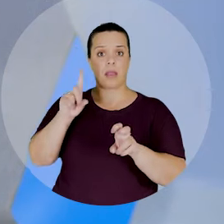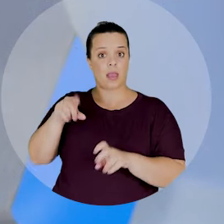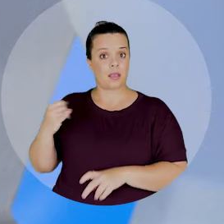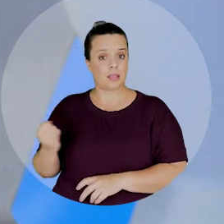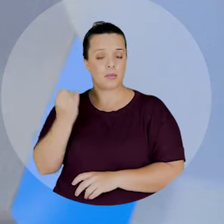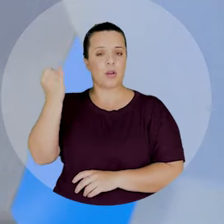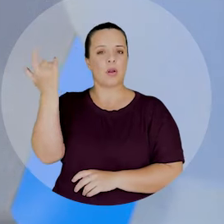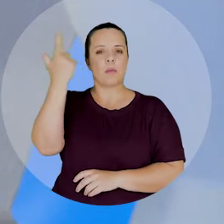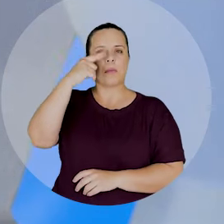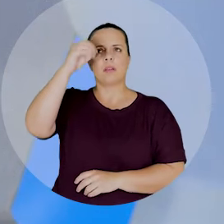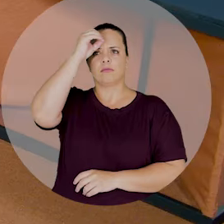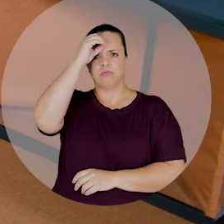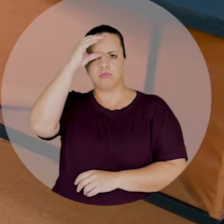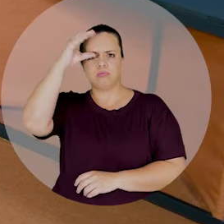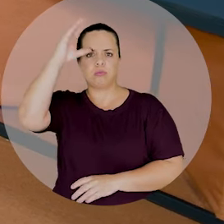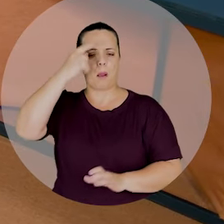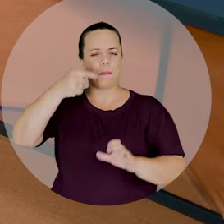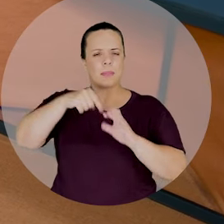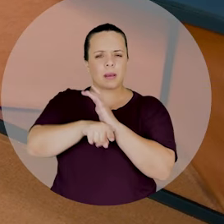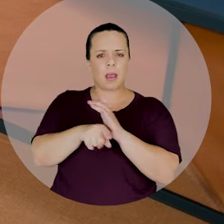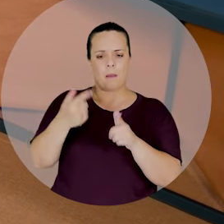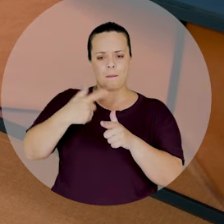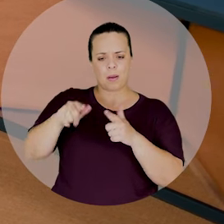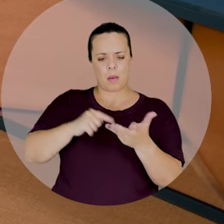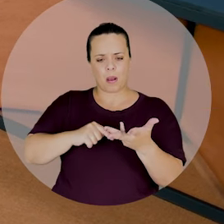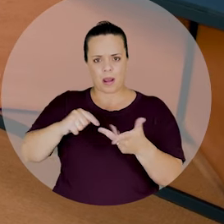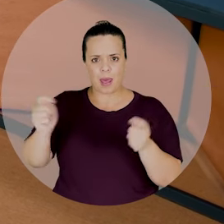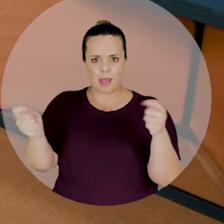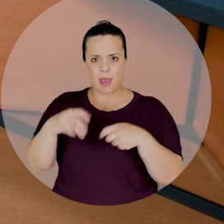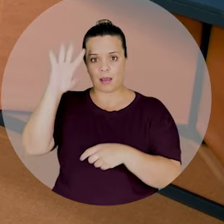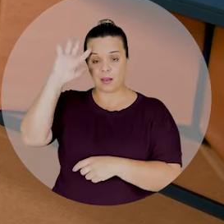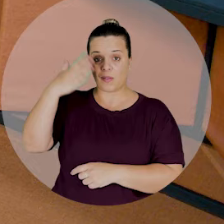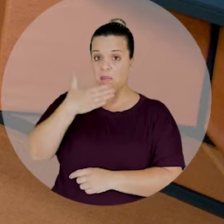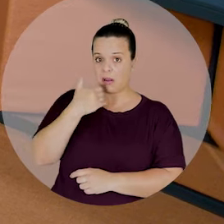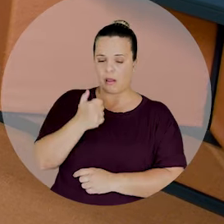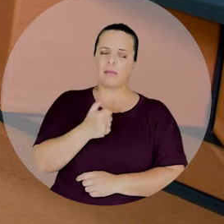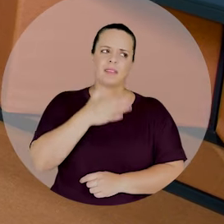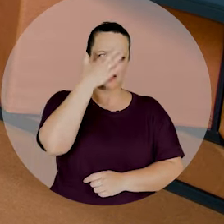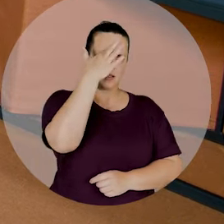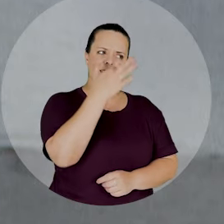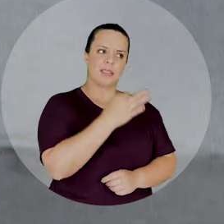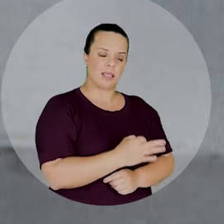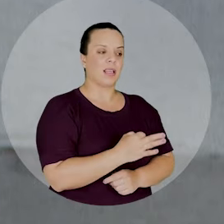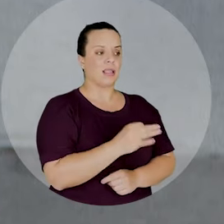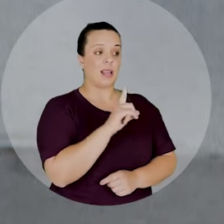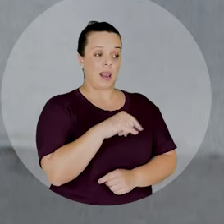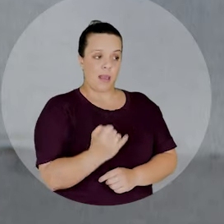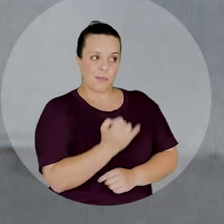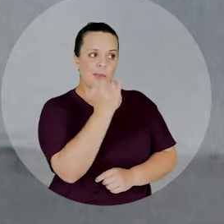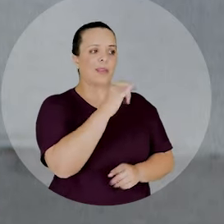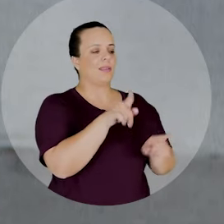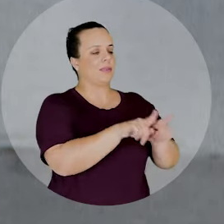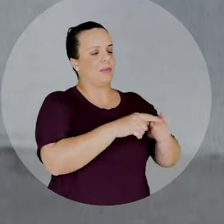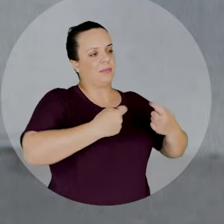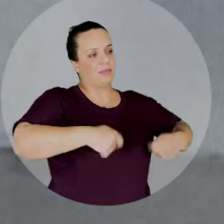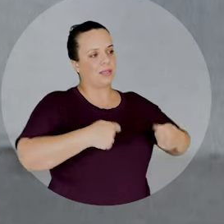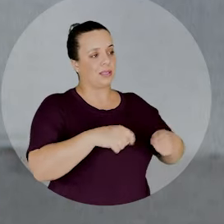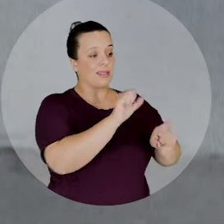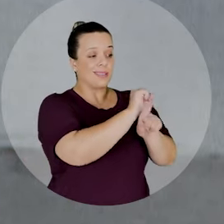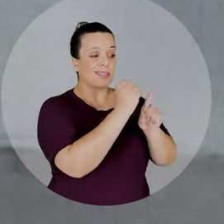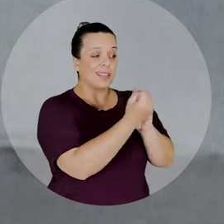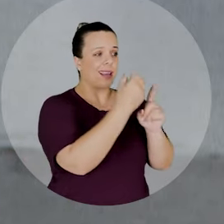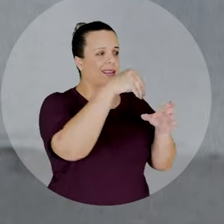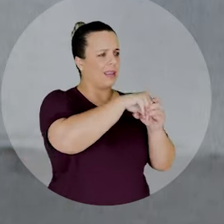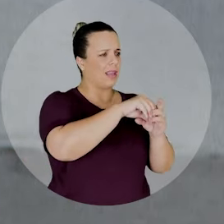para aprofundar o conhecimento e trazer soluções melhores? Com certeza. Não só é importante, Luana, como é necessário. Gente, a sociedade é